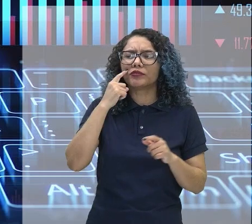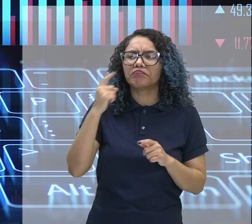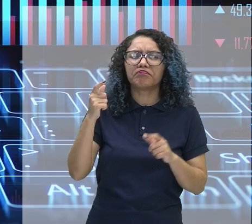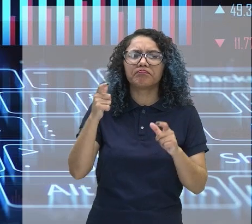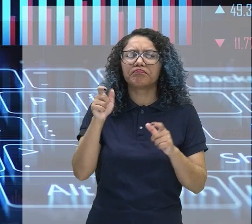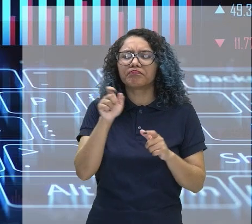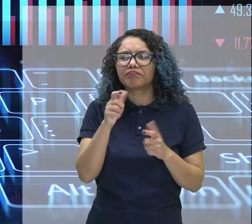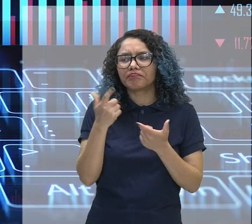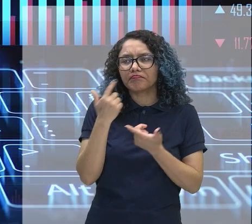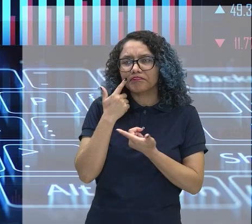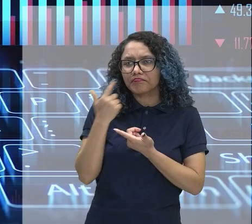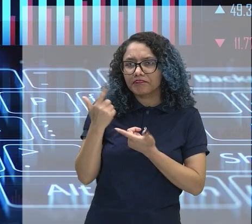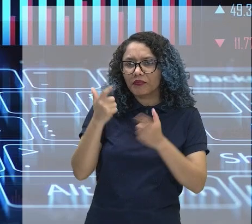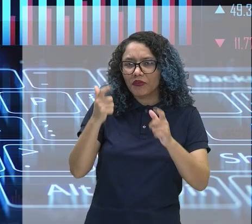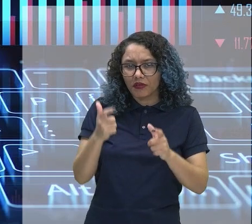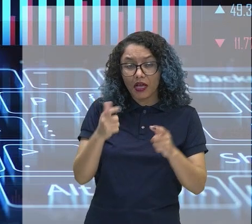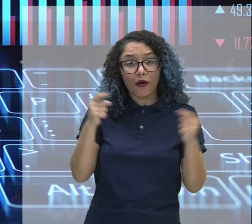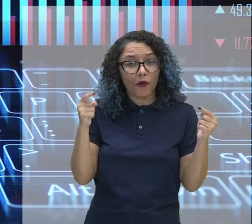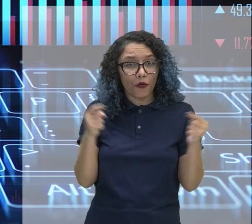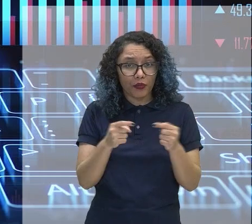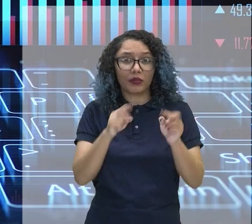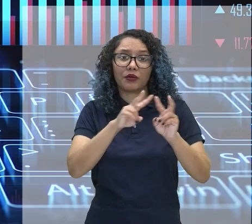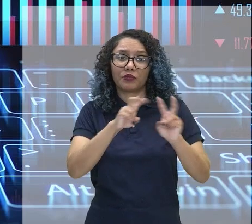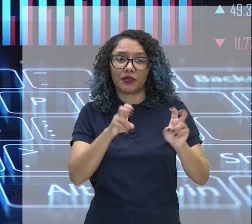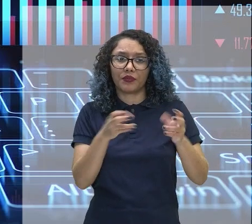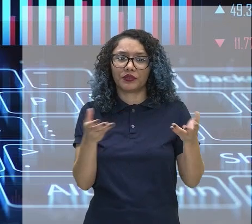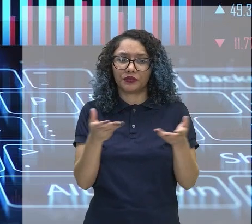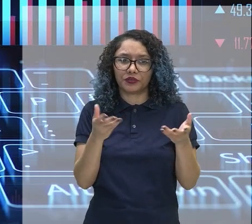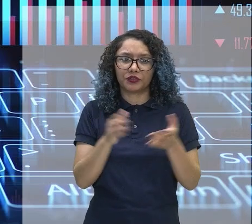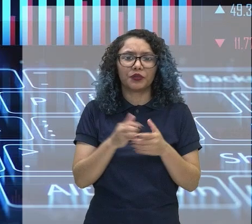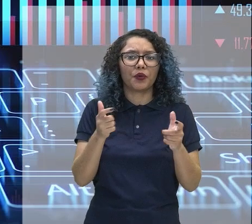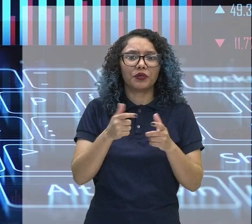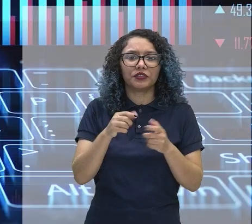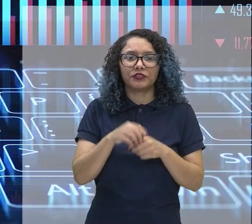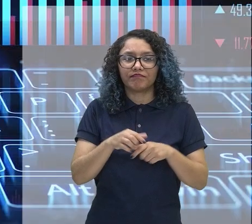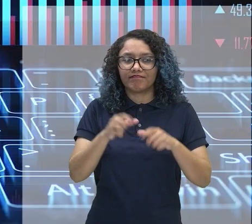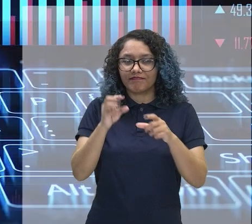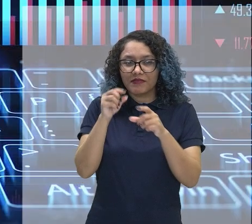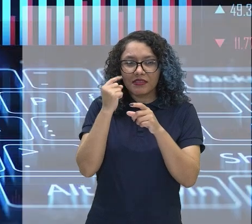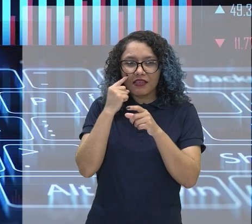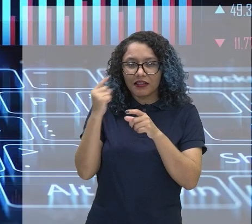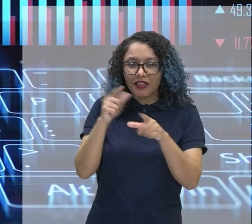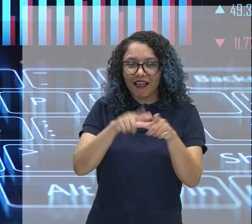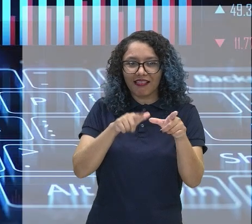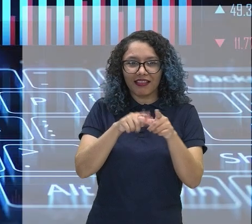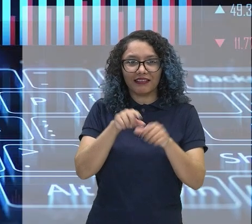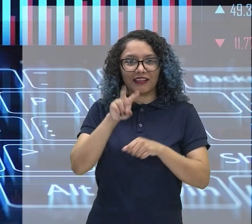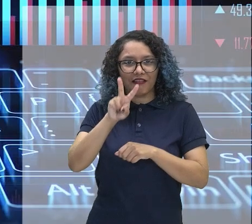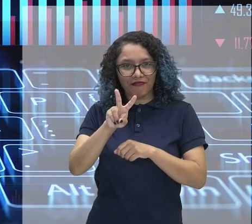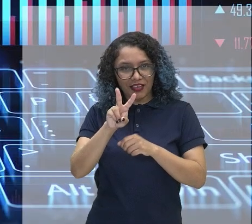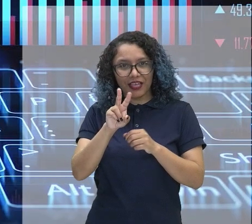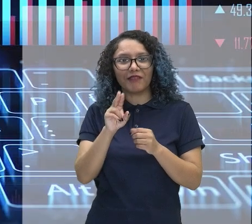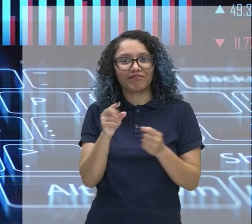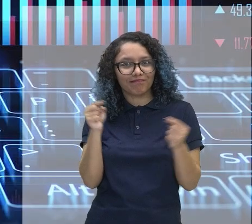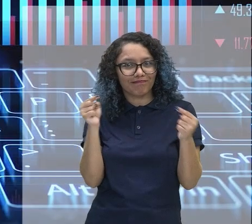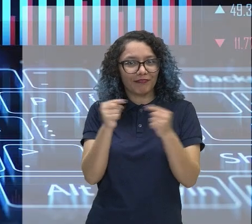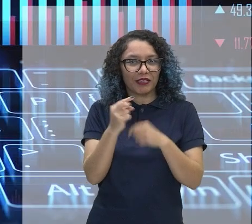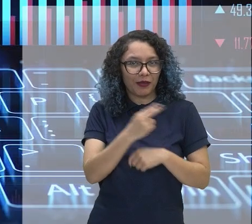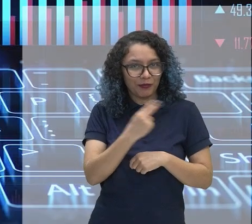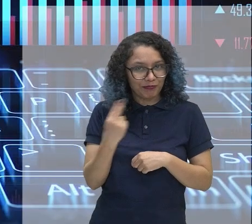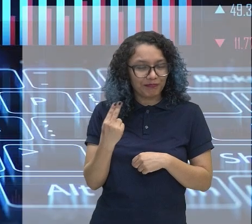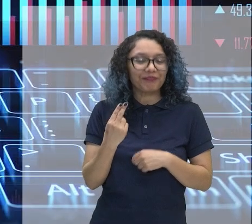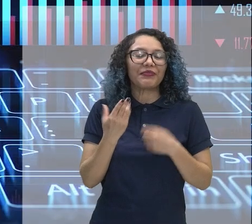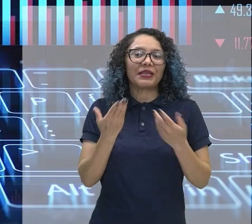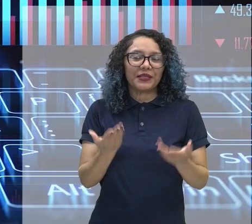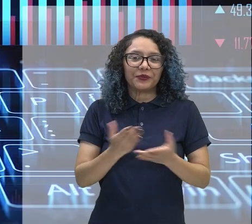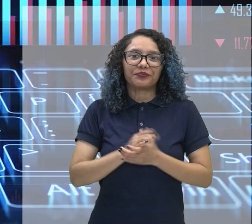que condiz com o objeto de conhecimento de hoje, justamente aqui na letra V, de professora Valceneide. E olha